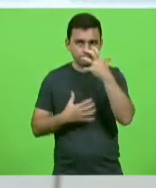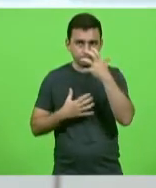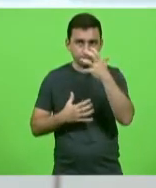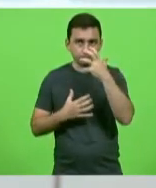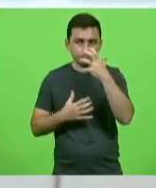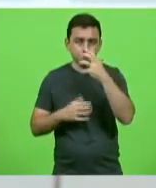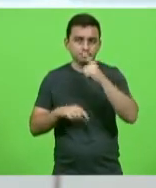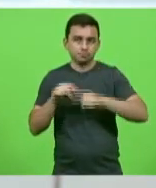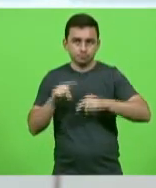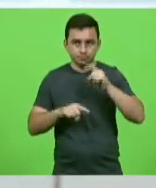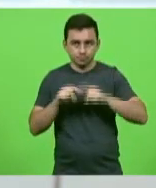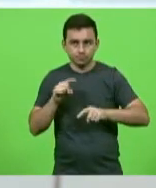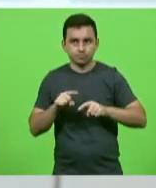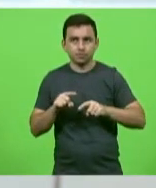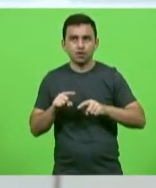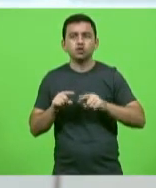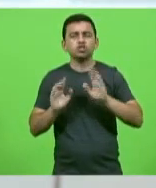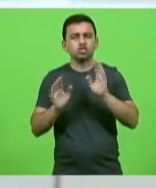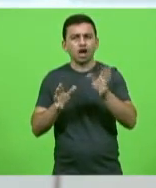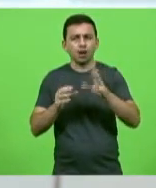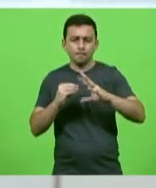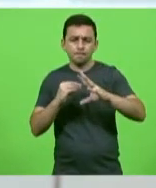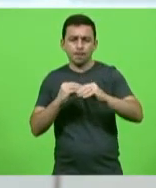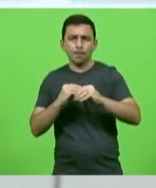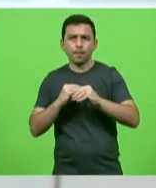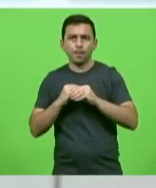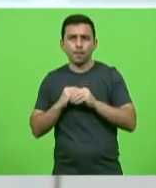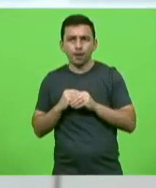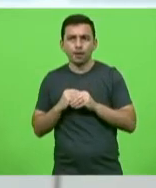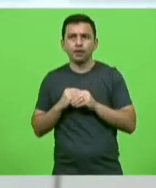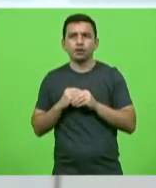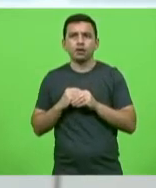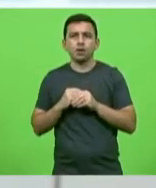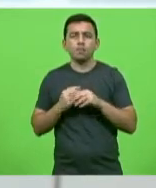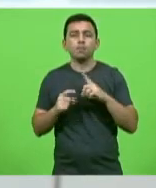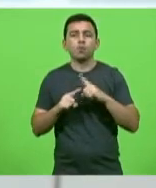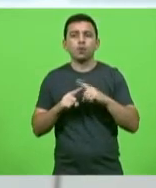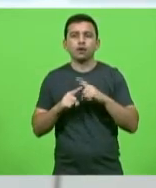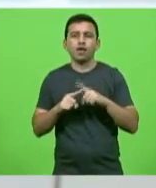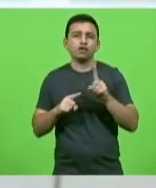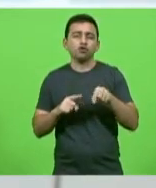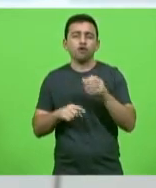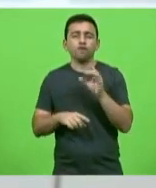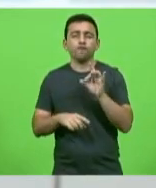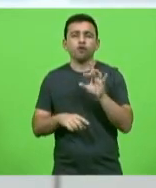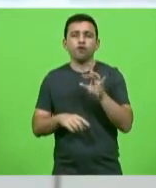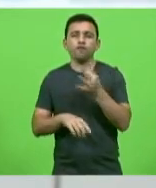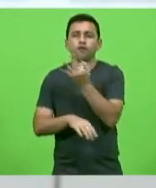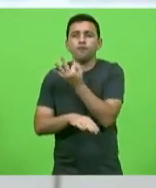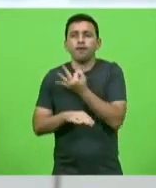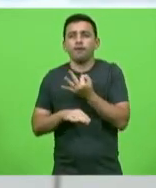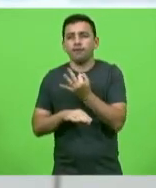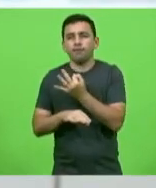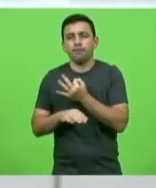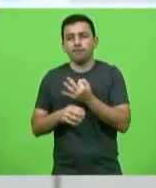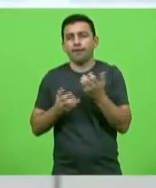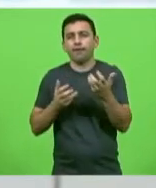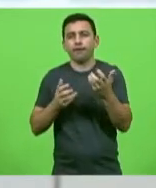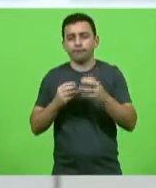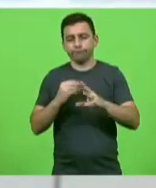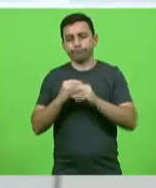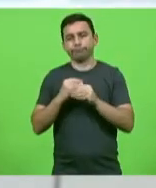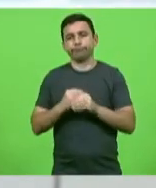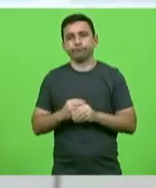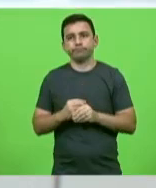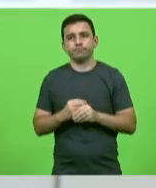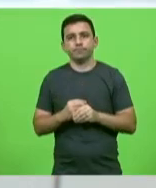foram juntados aos autos apenas para cumprir formalidade e é isso